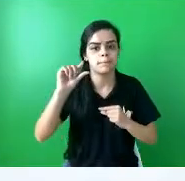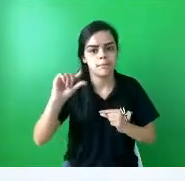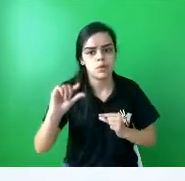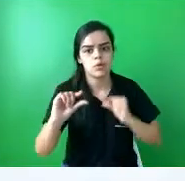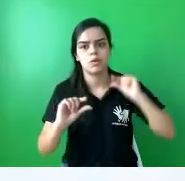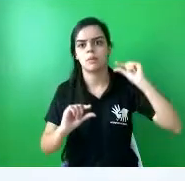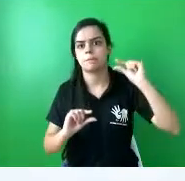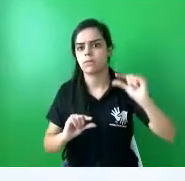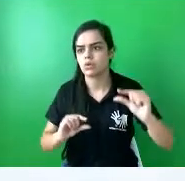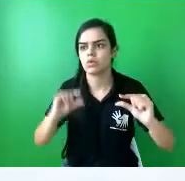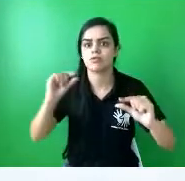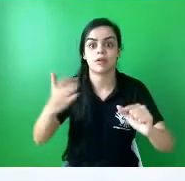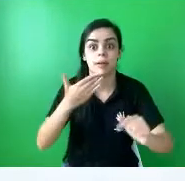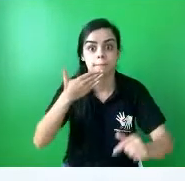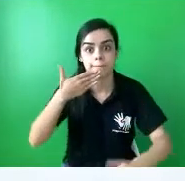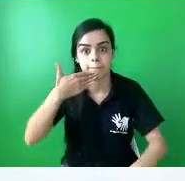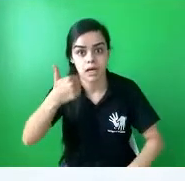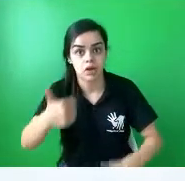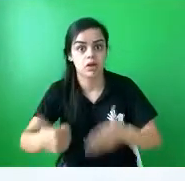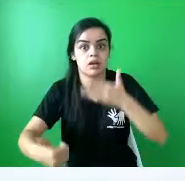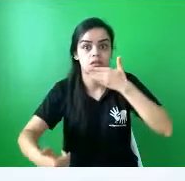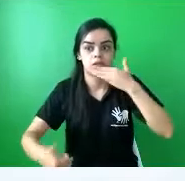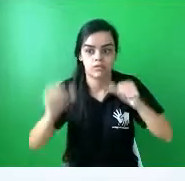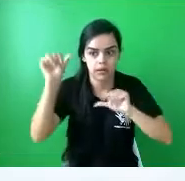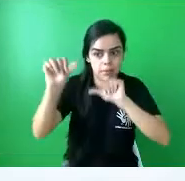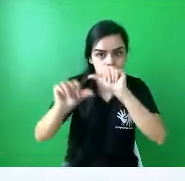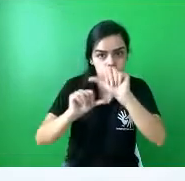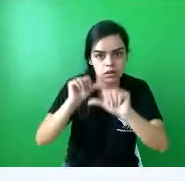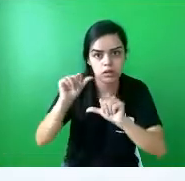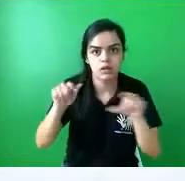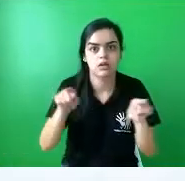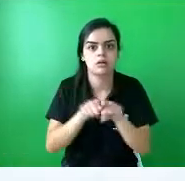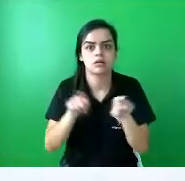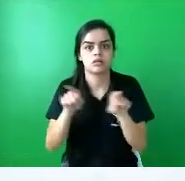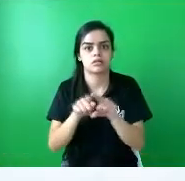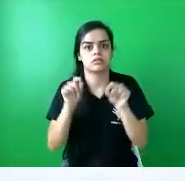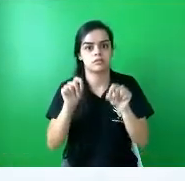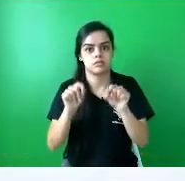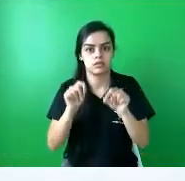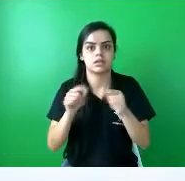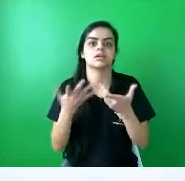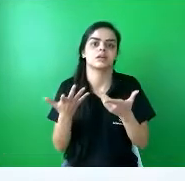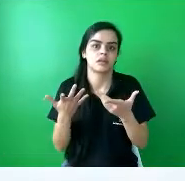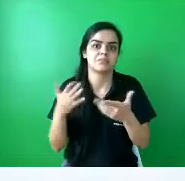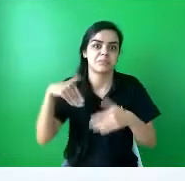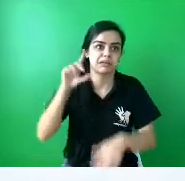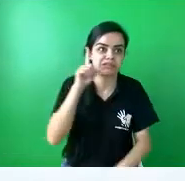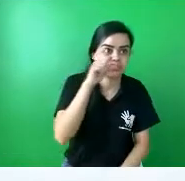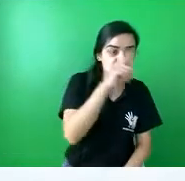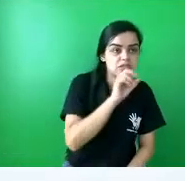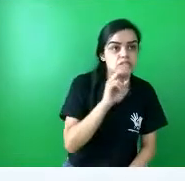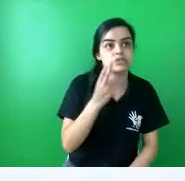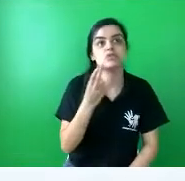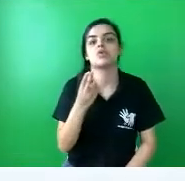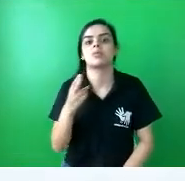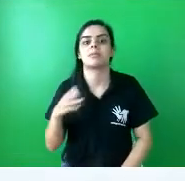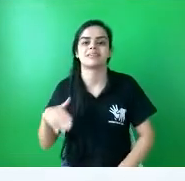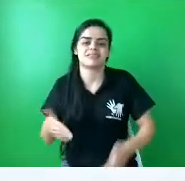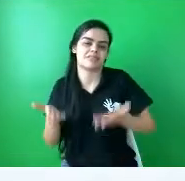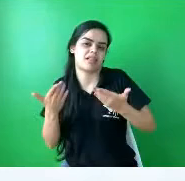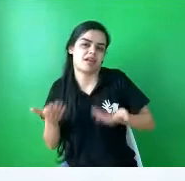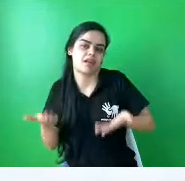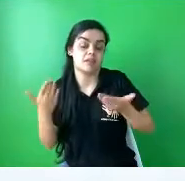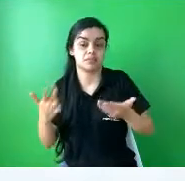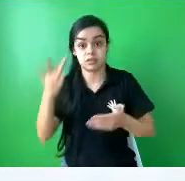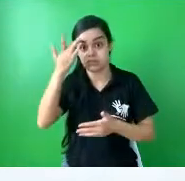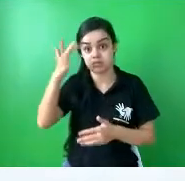as coisas vão acontecendo, né, vão se modificando, às vezes apertando um pouco mais, às vezes afrouxando um pouco mais,